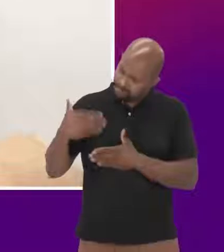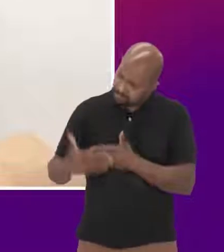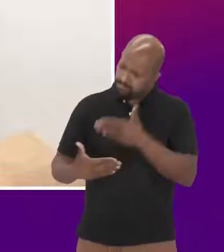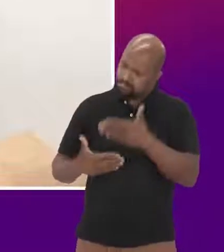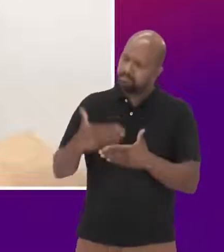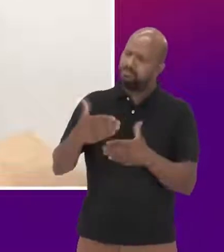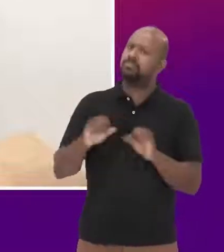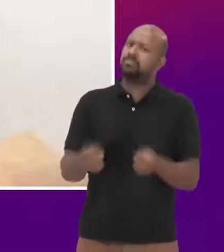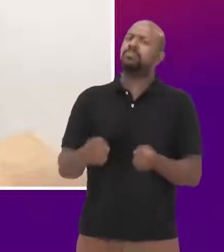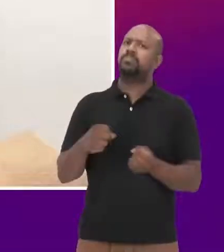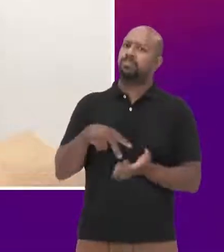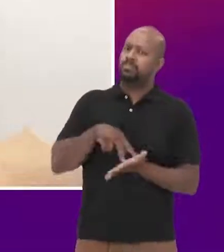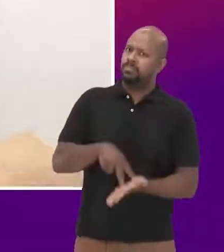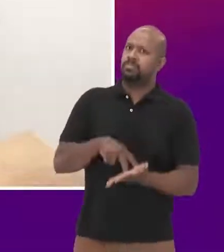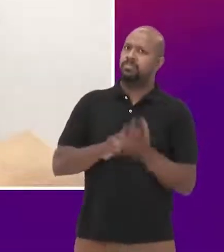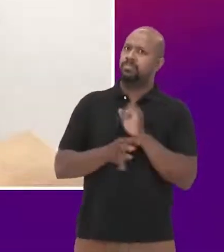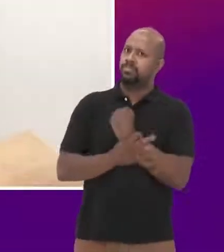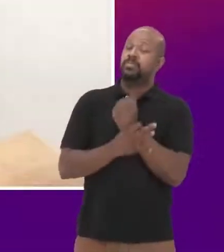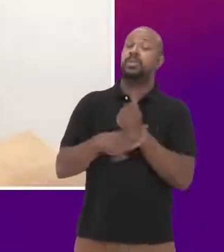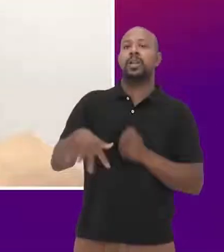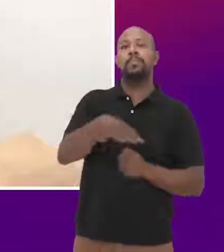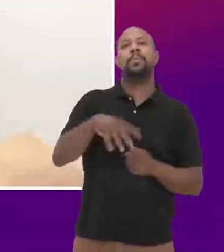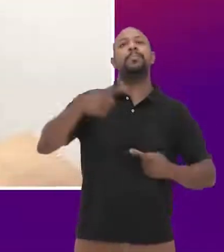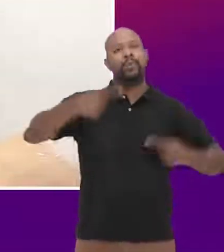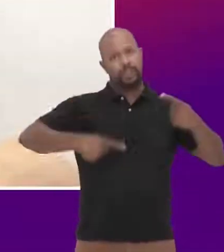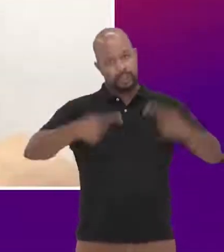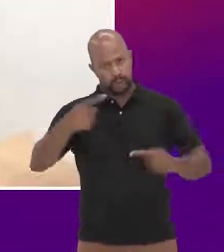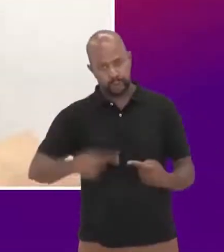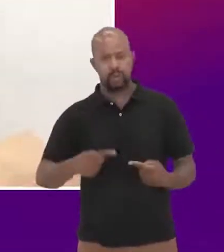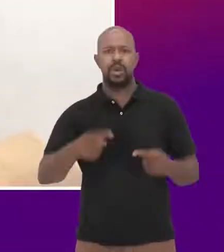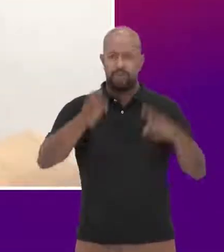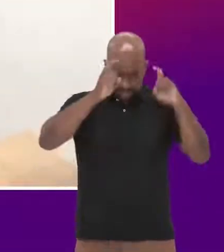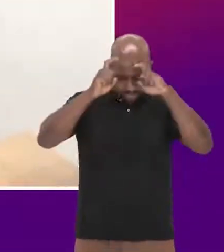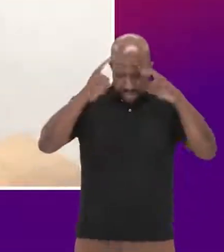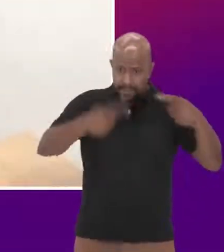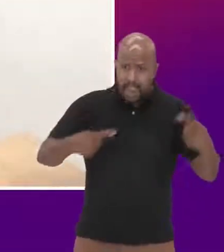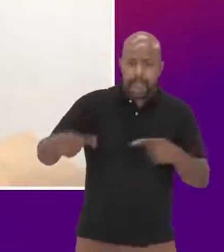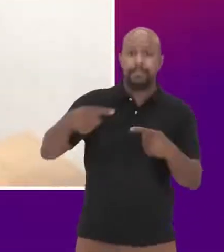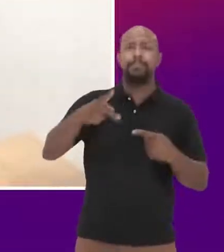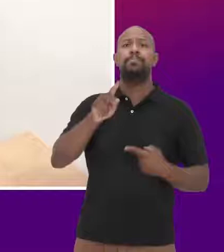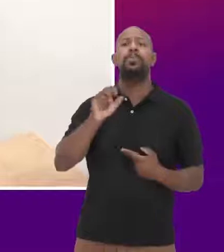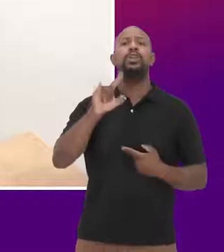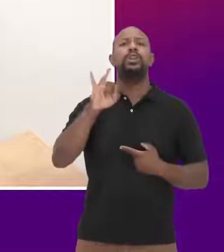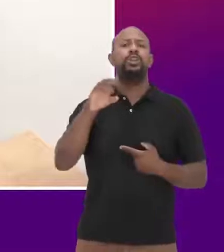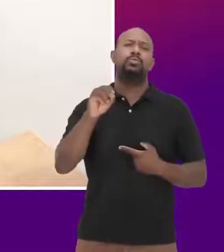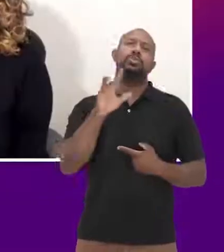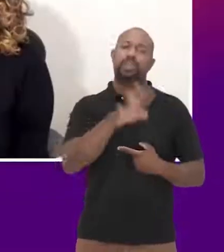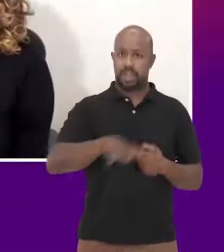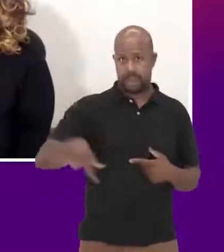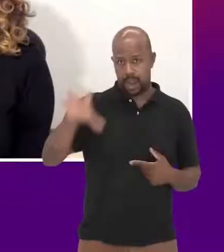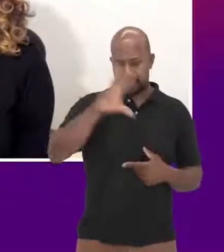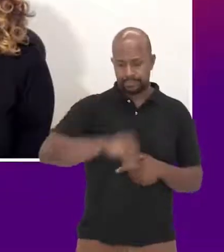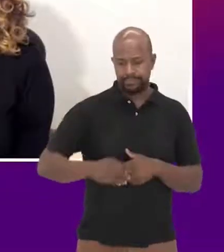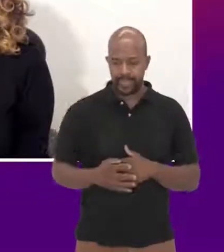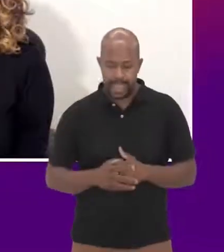muito conservadores no campo político e do debate político de uma forma geral.